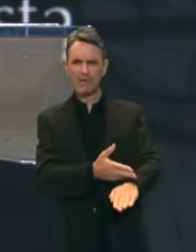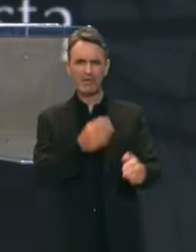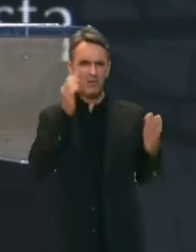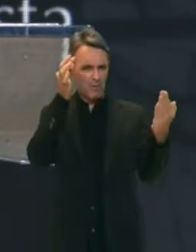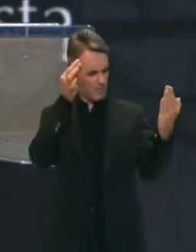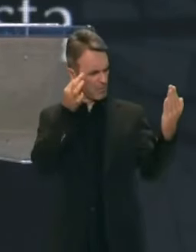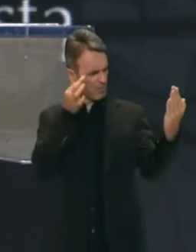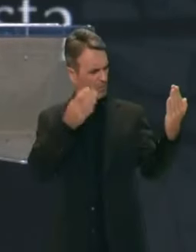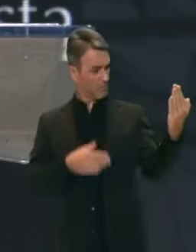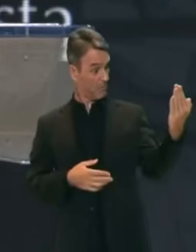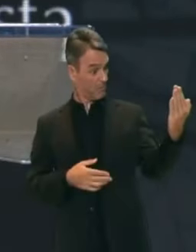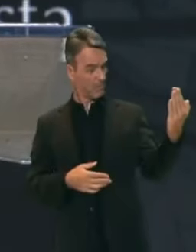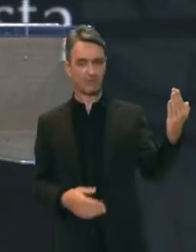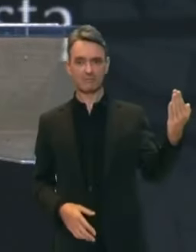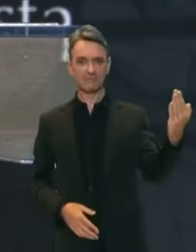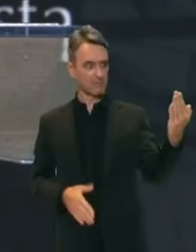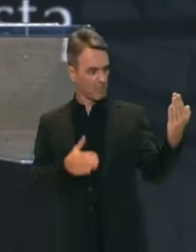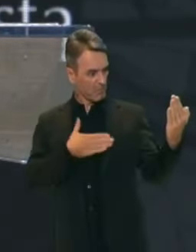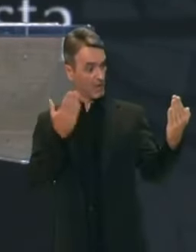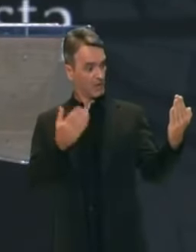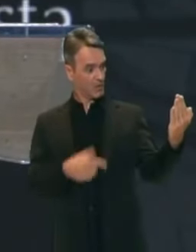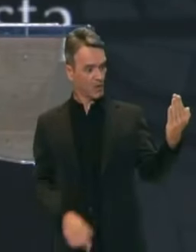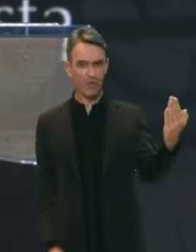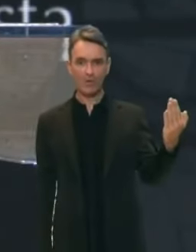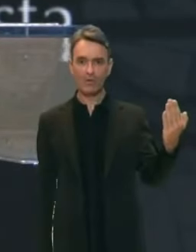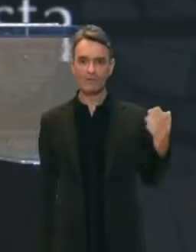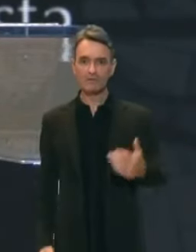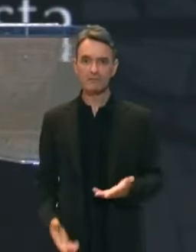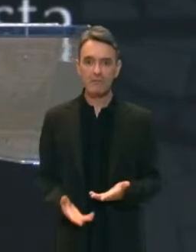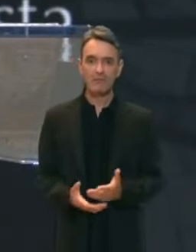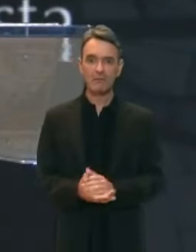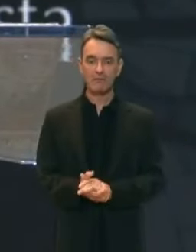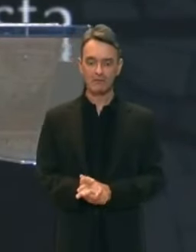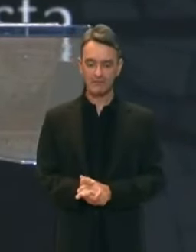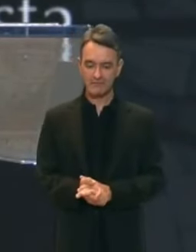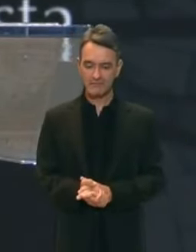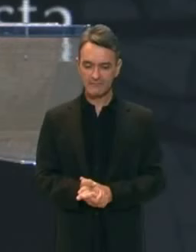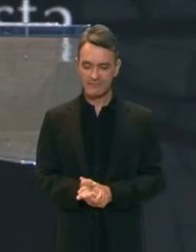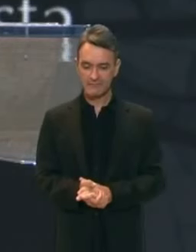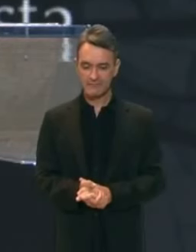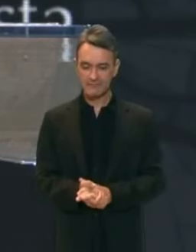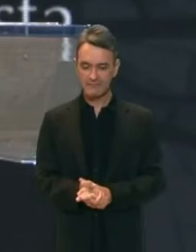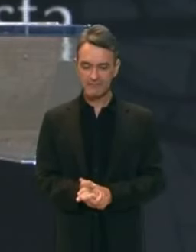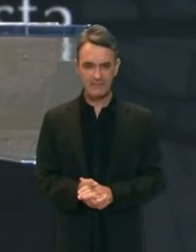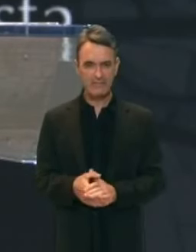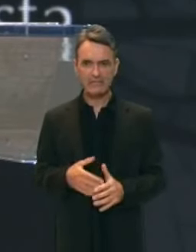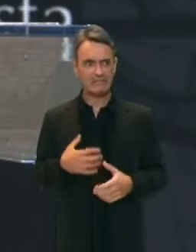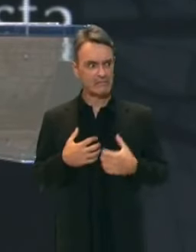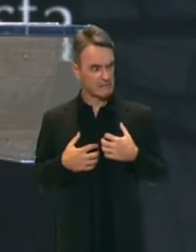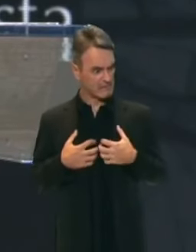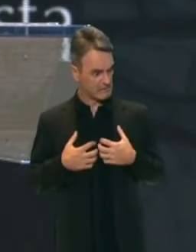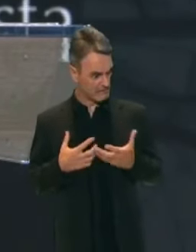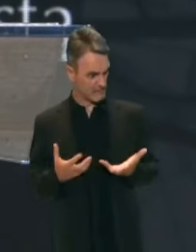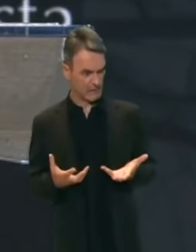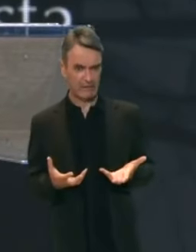Eu levei um susto. Eu fiquei tão apavorado.